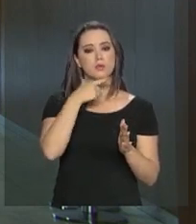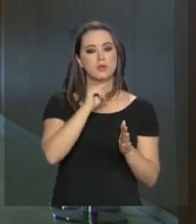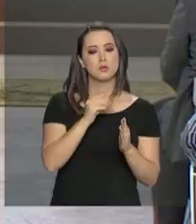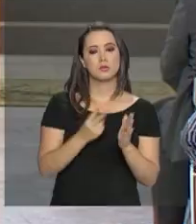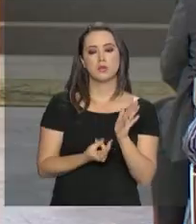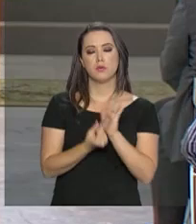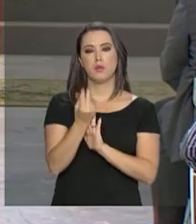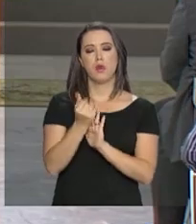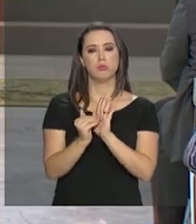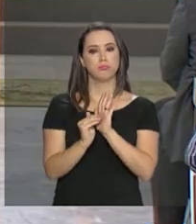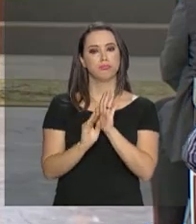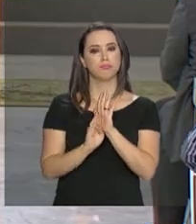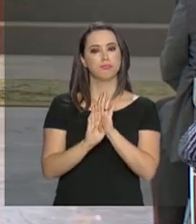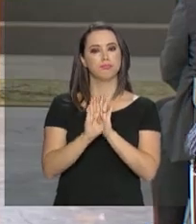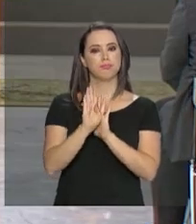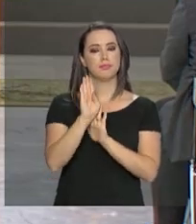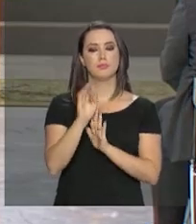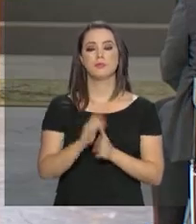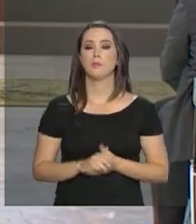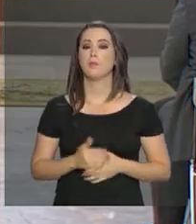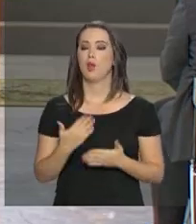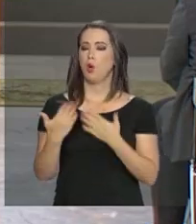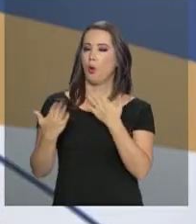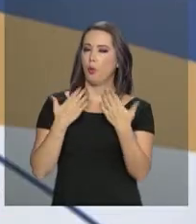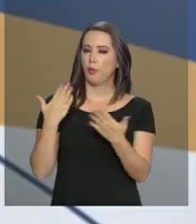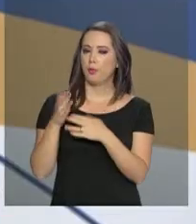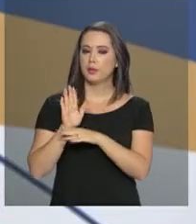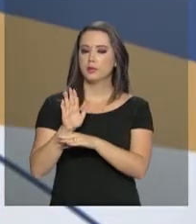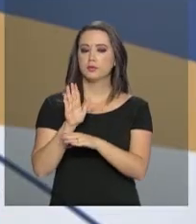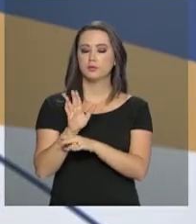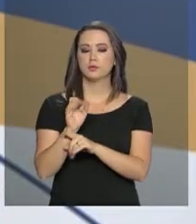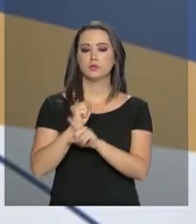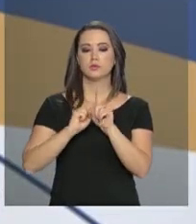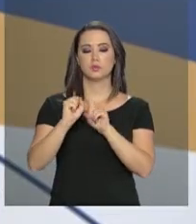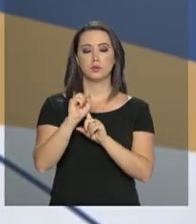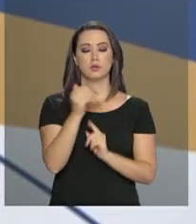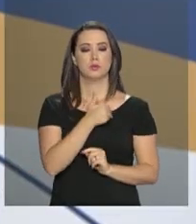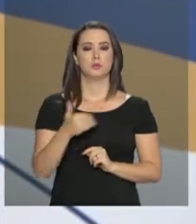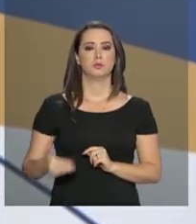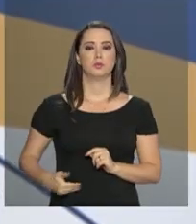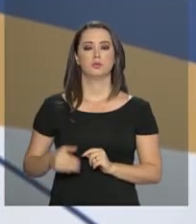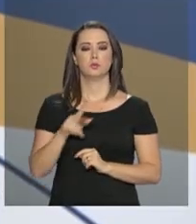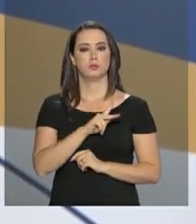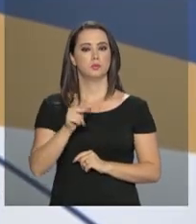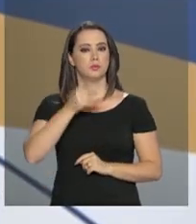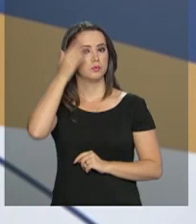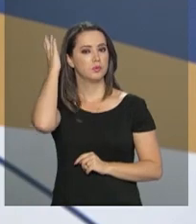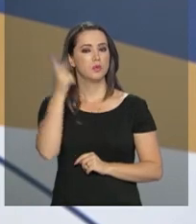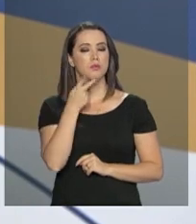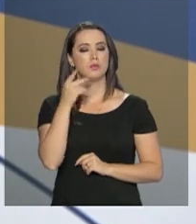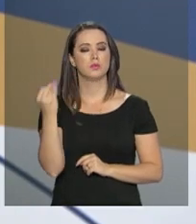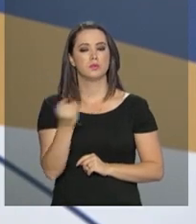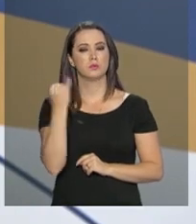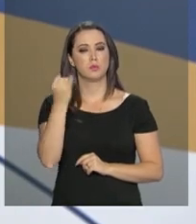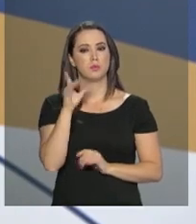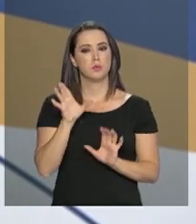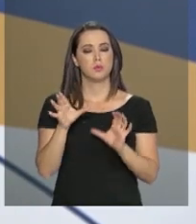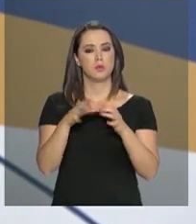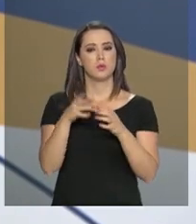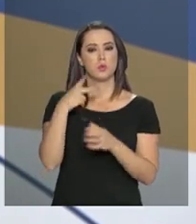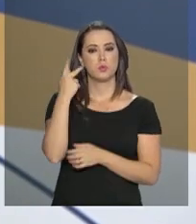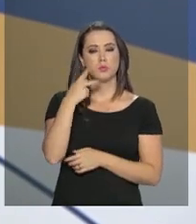maiores ao fazer um balanço das ações de assistência social do governo o presidente michel temer destacou que as políticas do setor